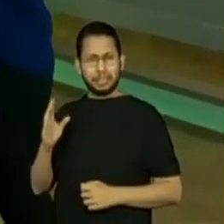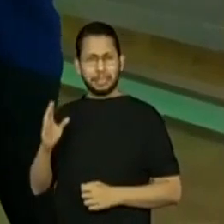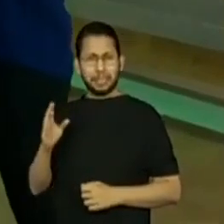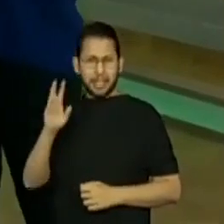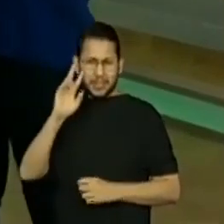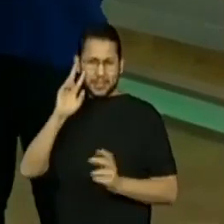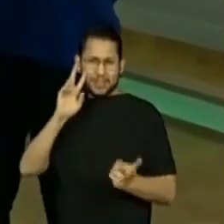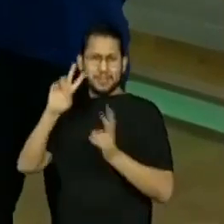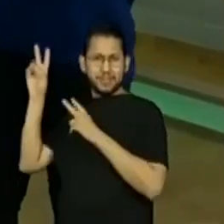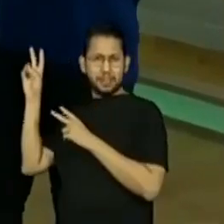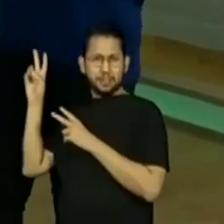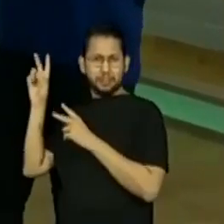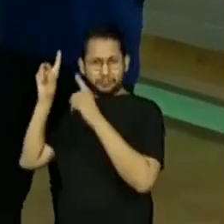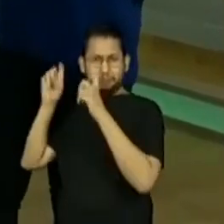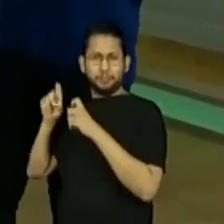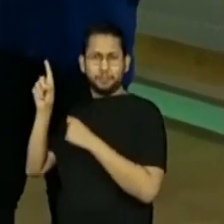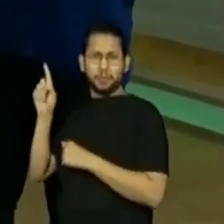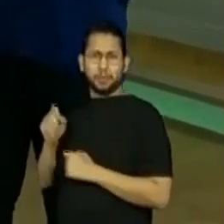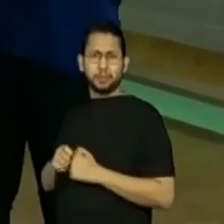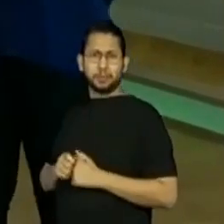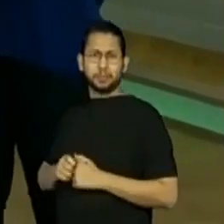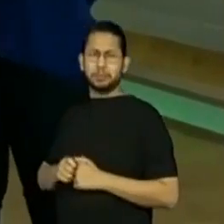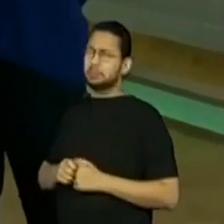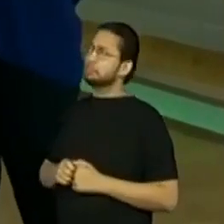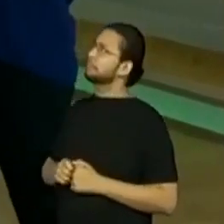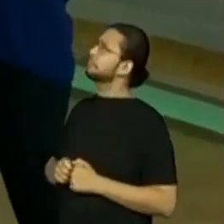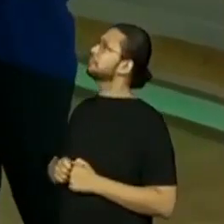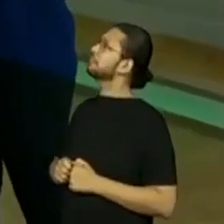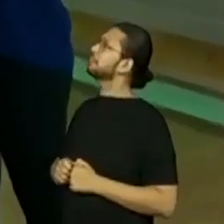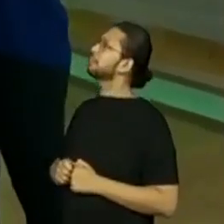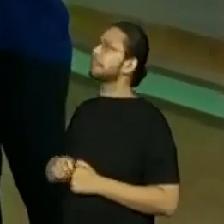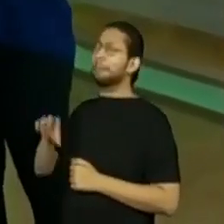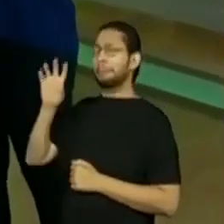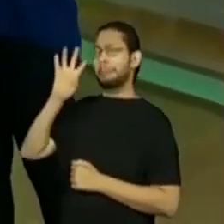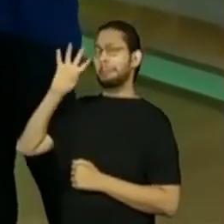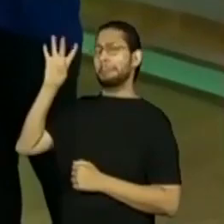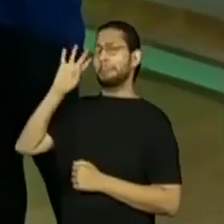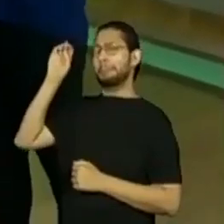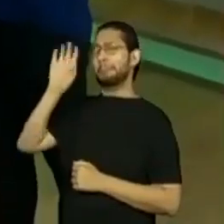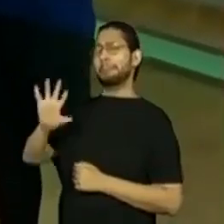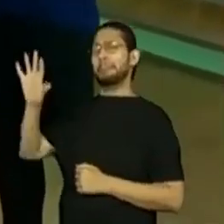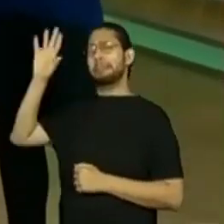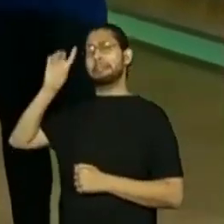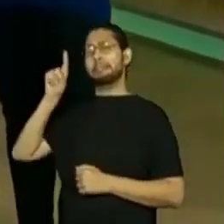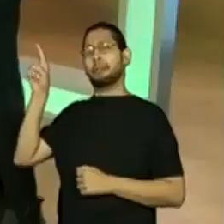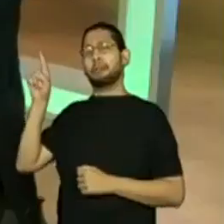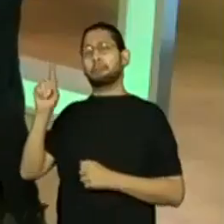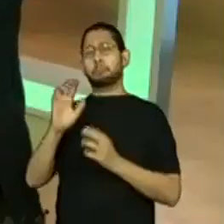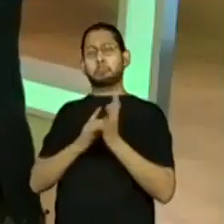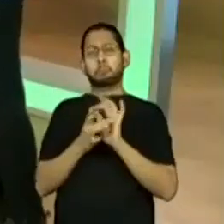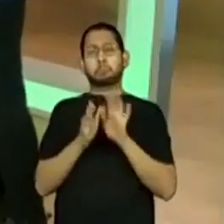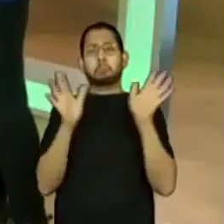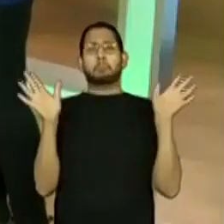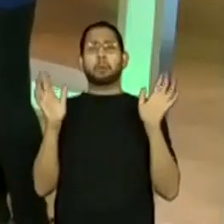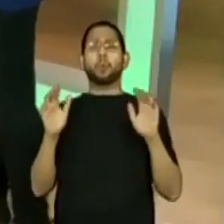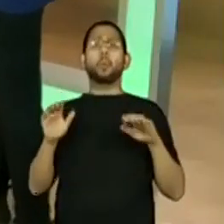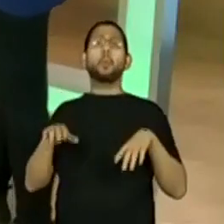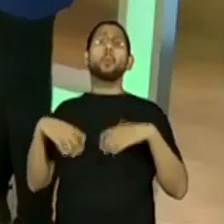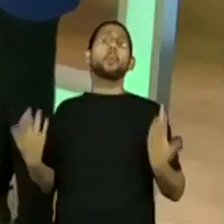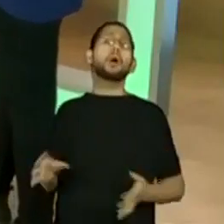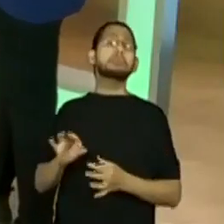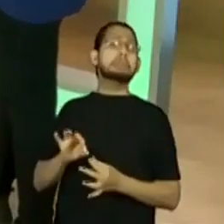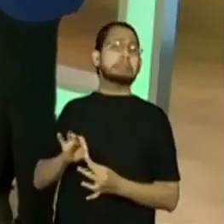Vamos olhar para a imagem e pensar sobre o tamanho desse